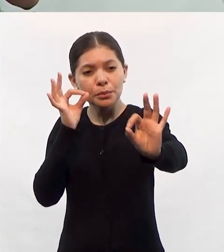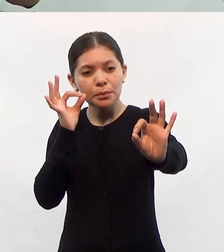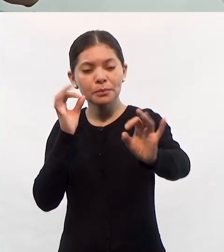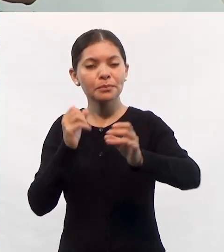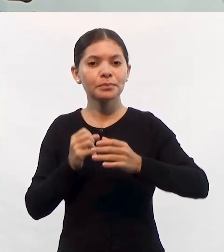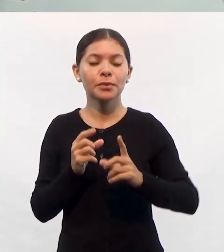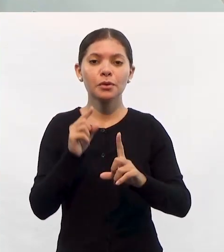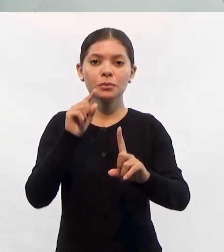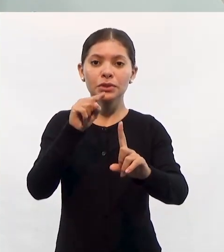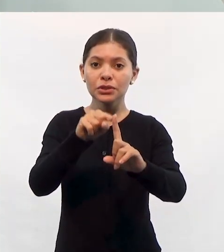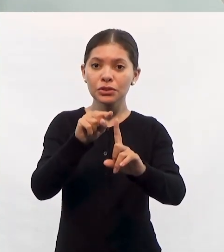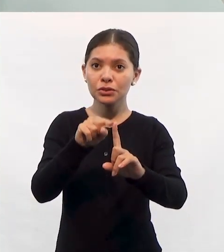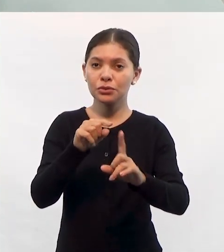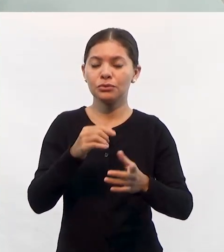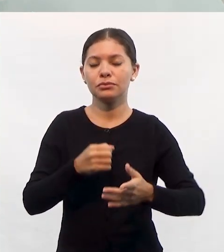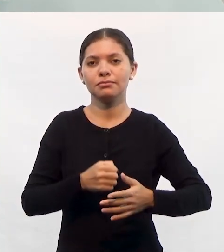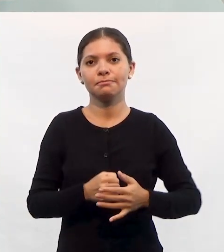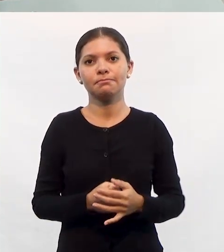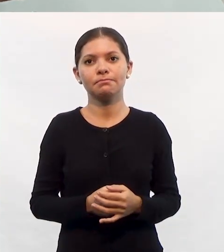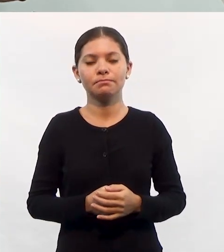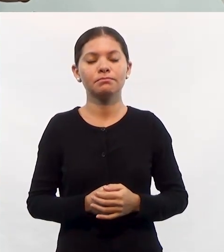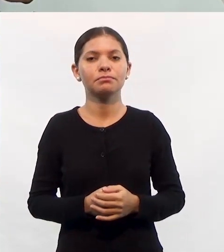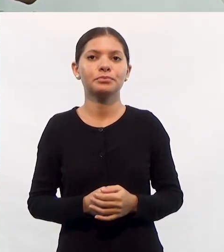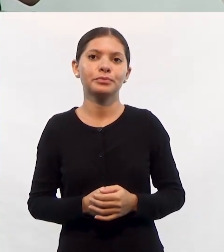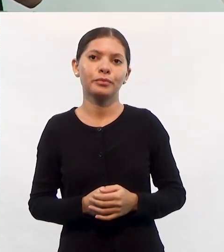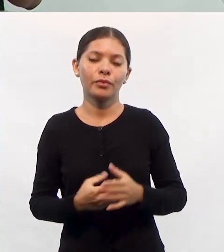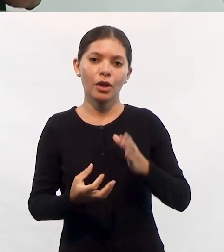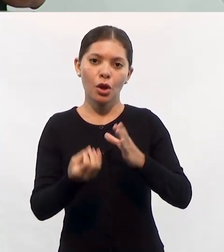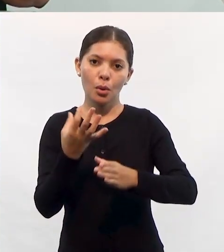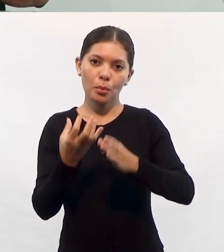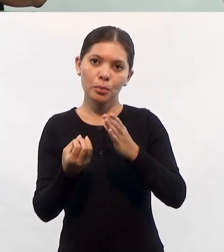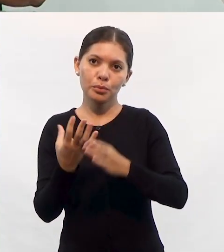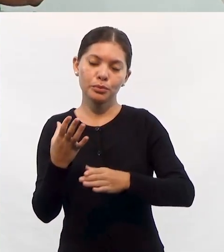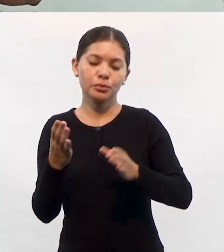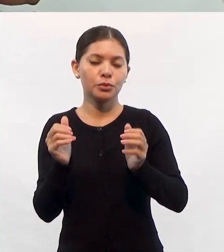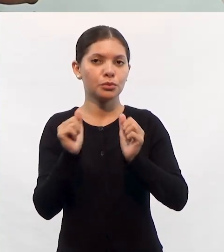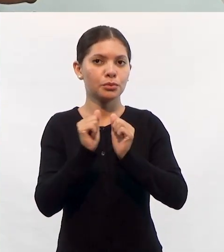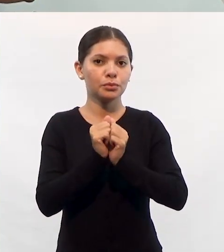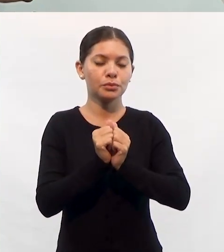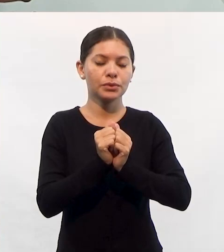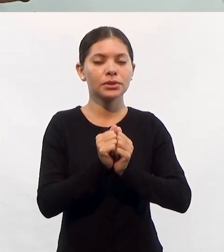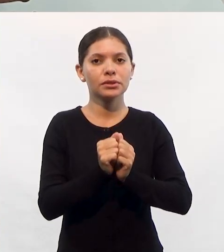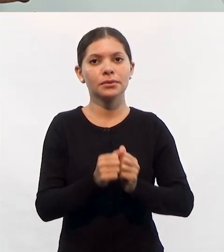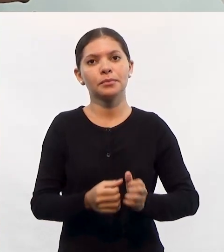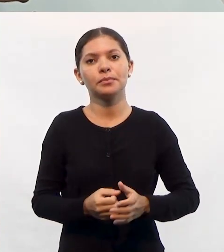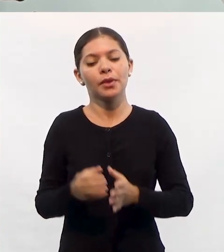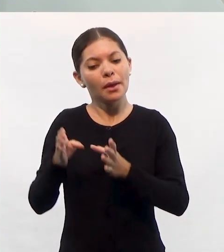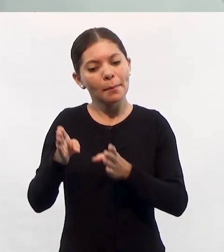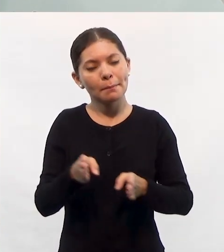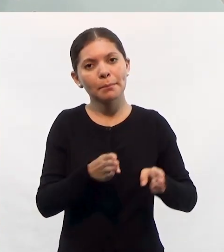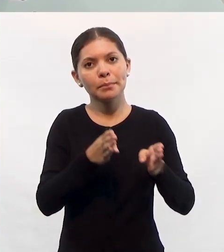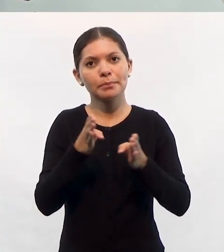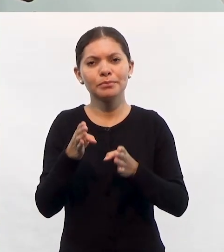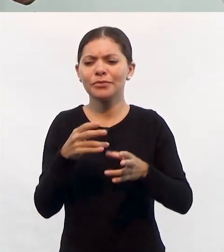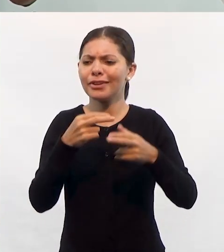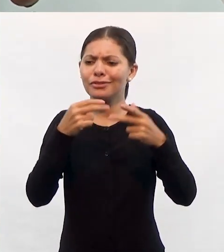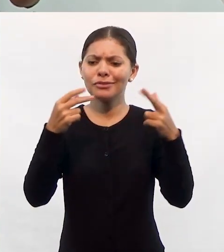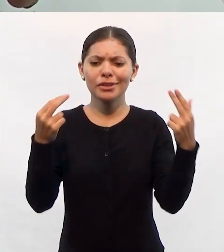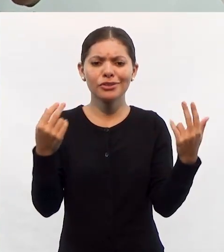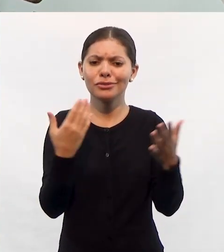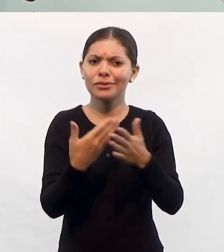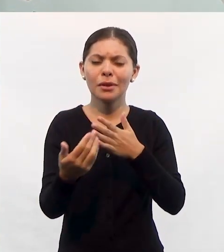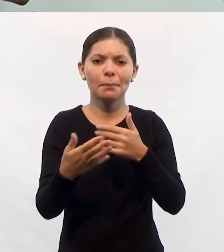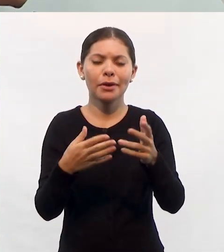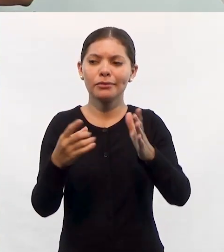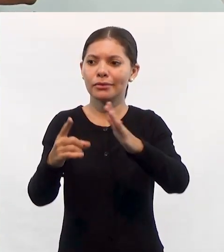ter por objetivo produzir mais tábuas produzir mata juntas produzir caibros Depende